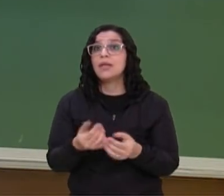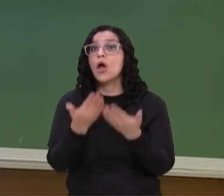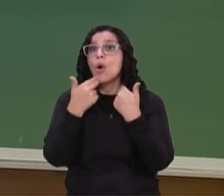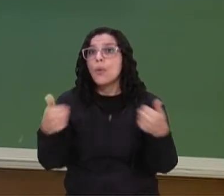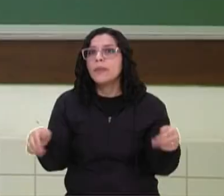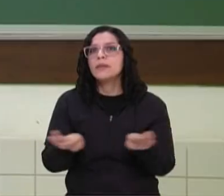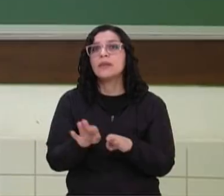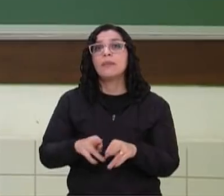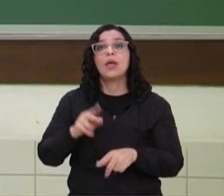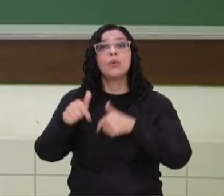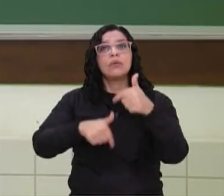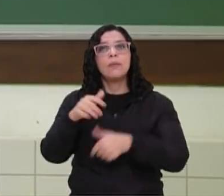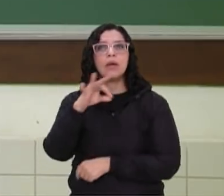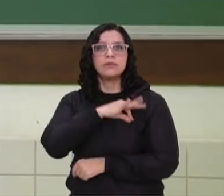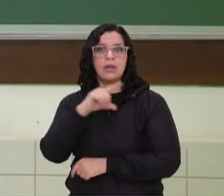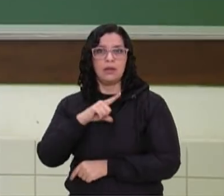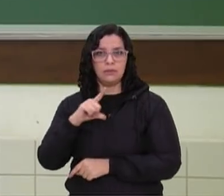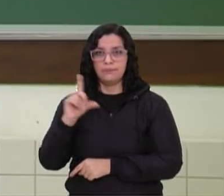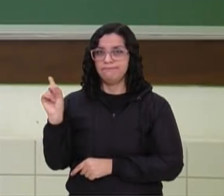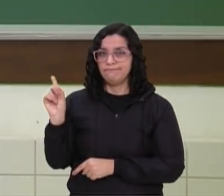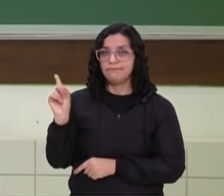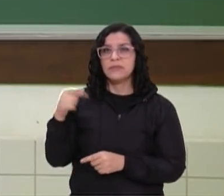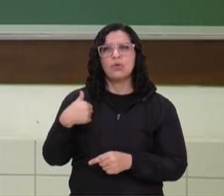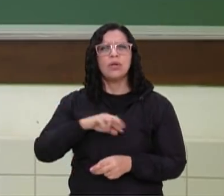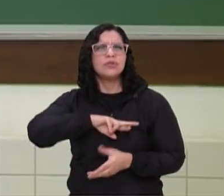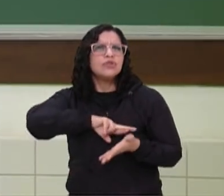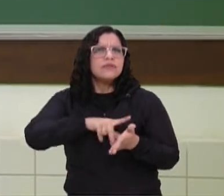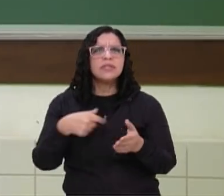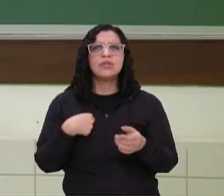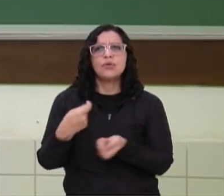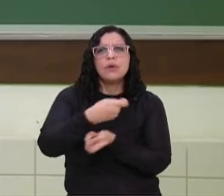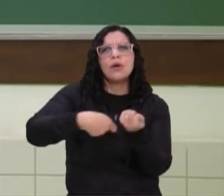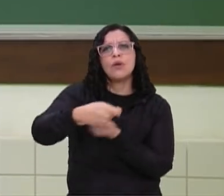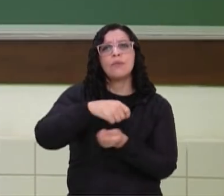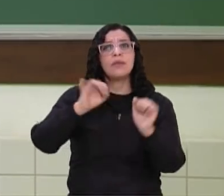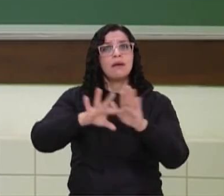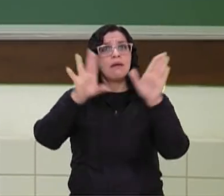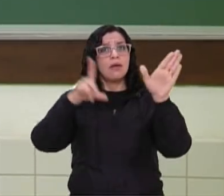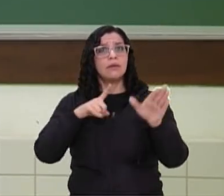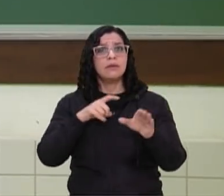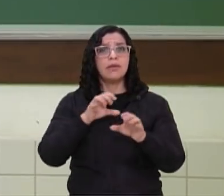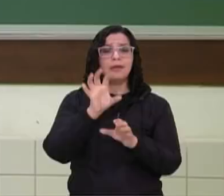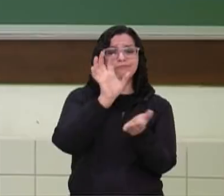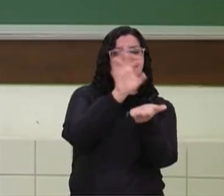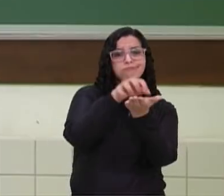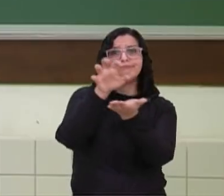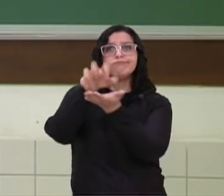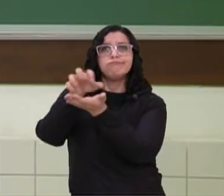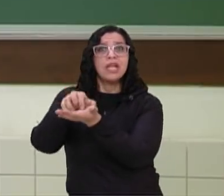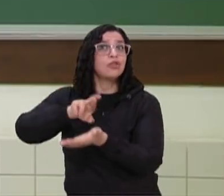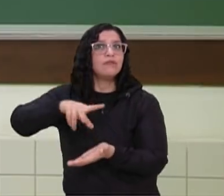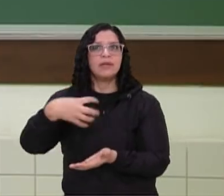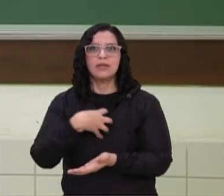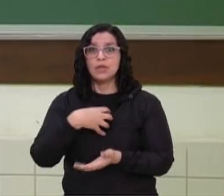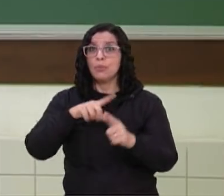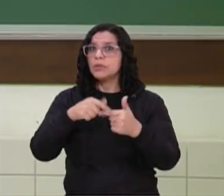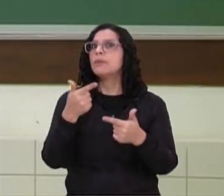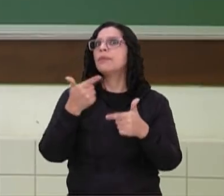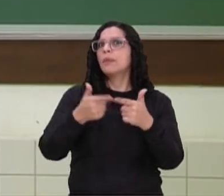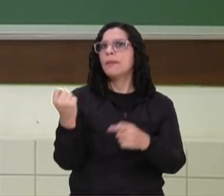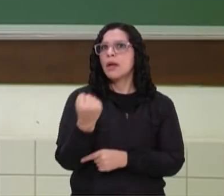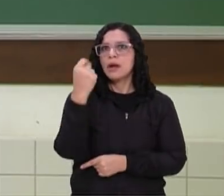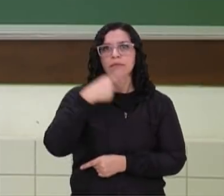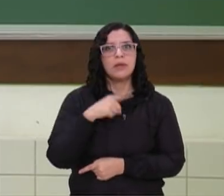pelo trabalho assalariado. Então você vai ter uma diferença econômica muito clara entre essas colônias. Isso vai causar grandes problemas para os Estados